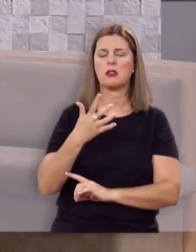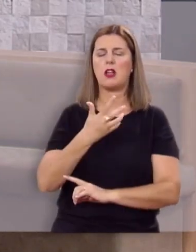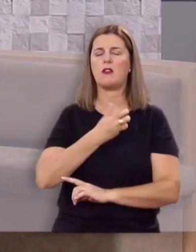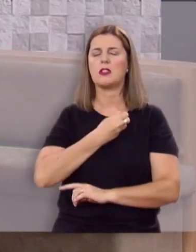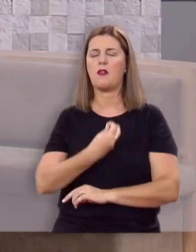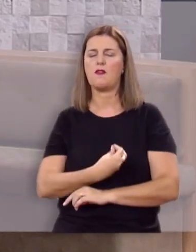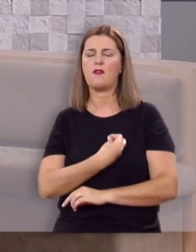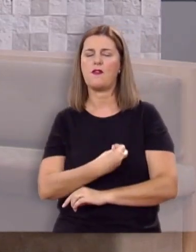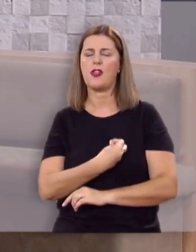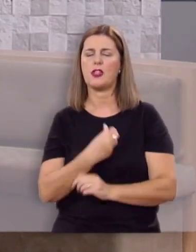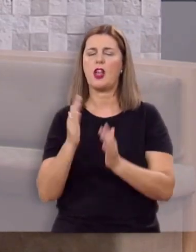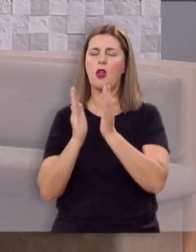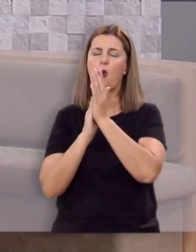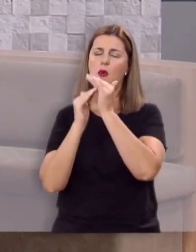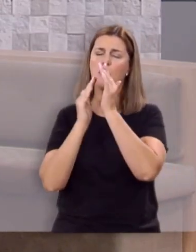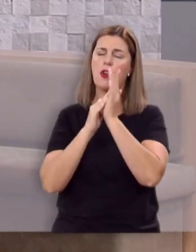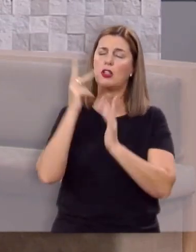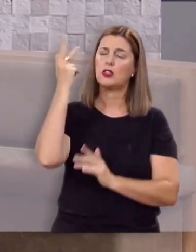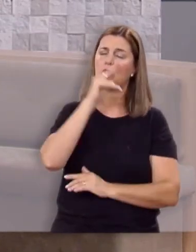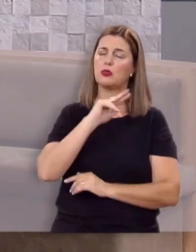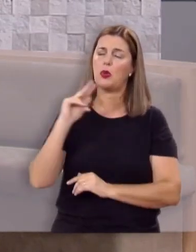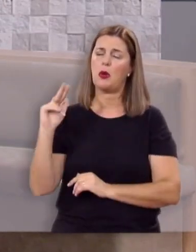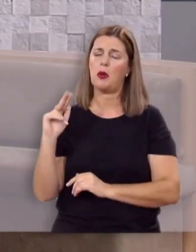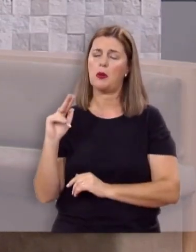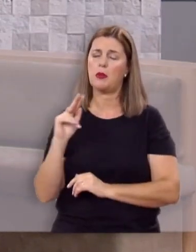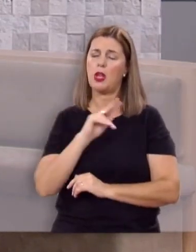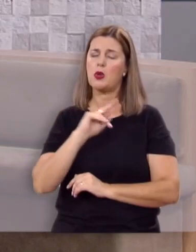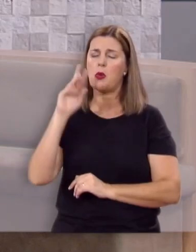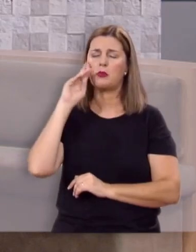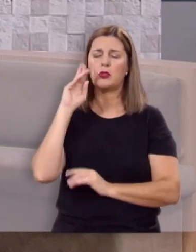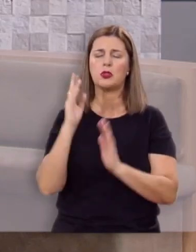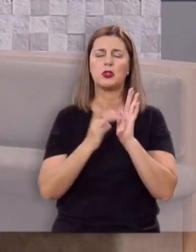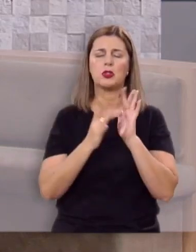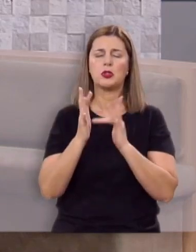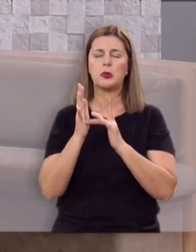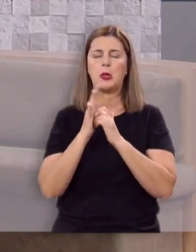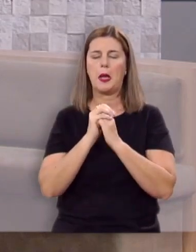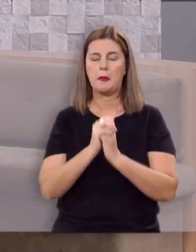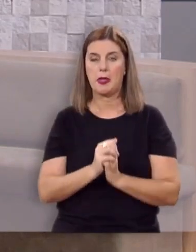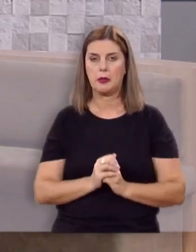encontramos salvação e vida. Louvado seja o teu nome, em nome